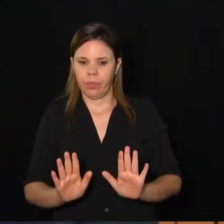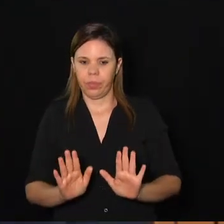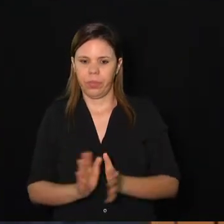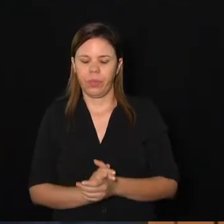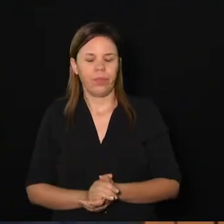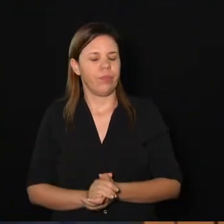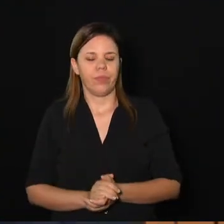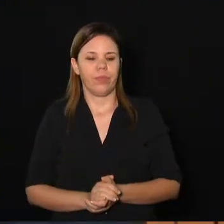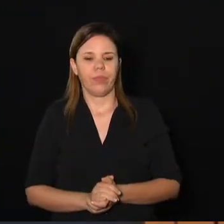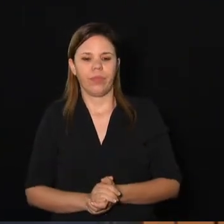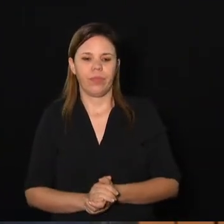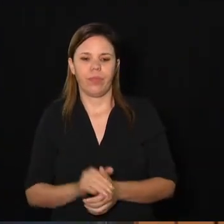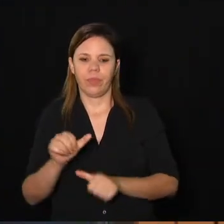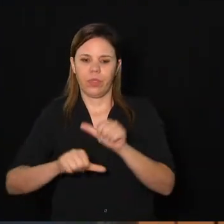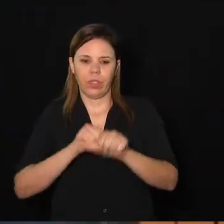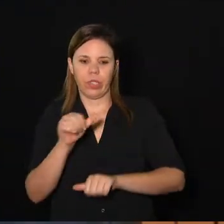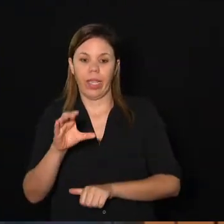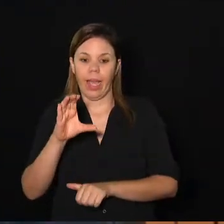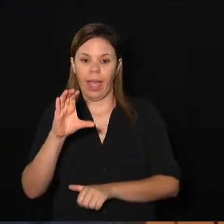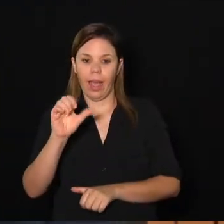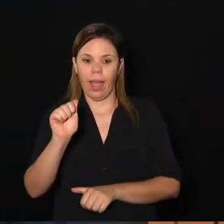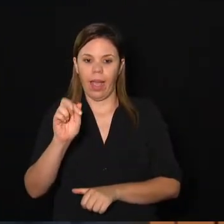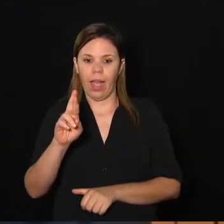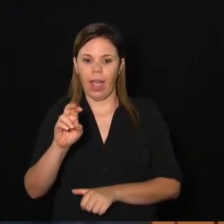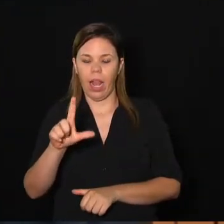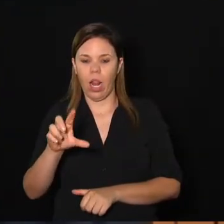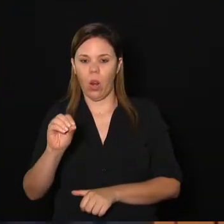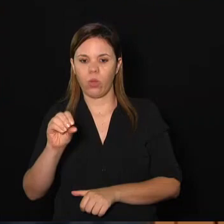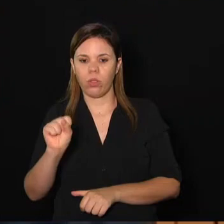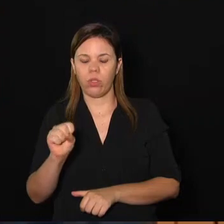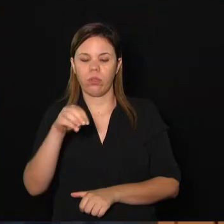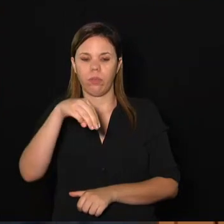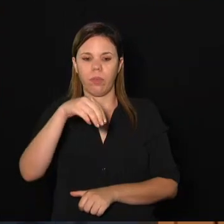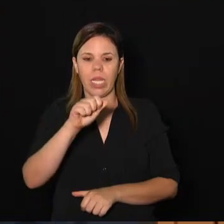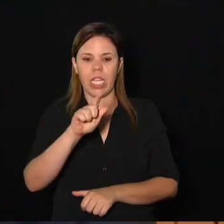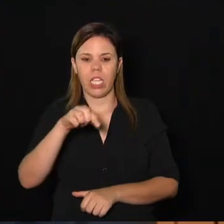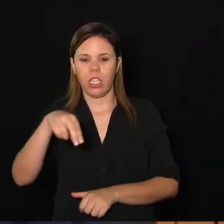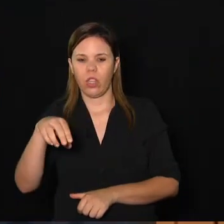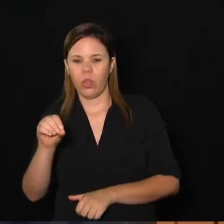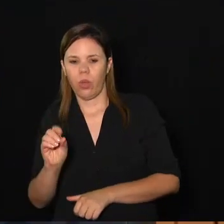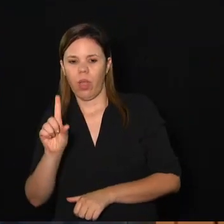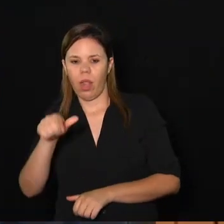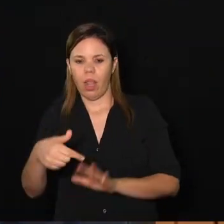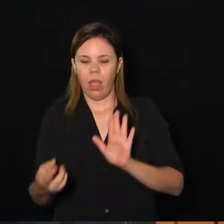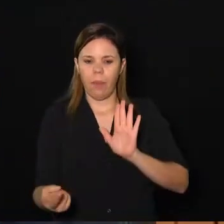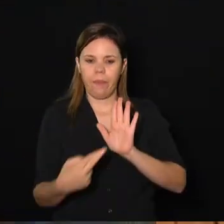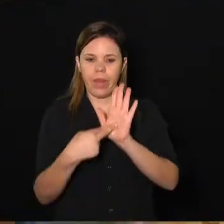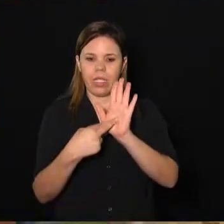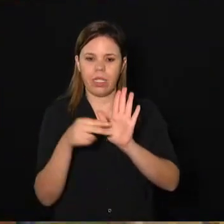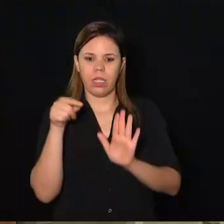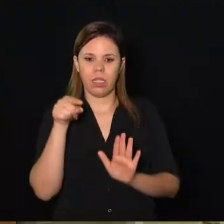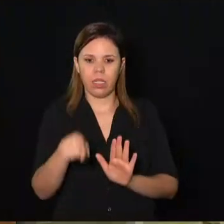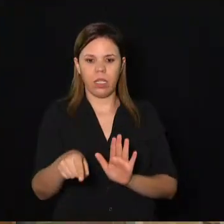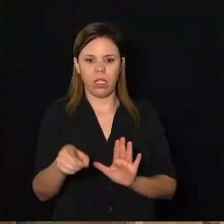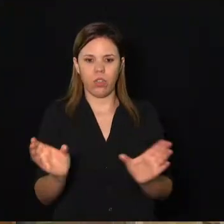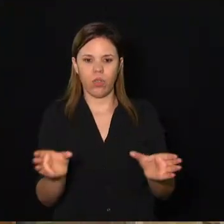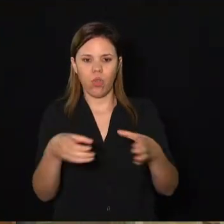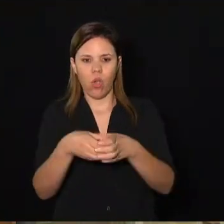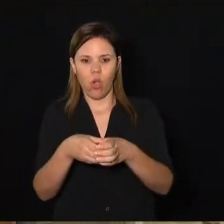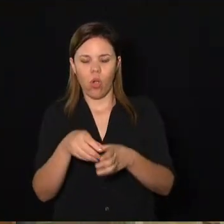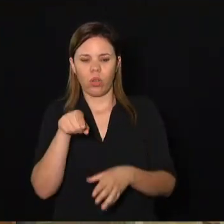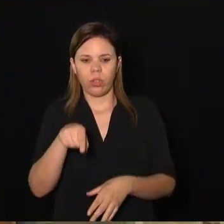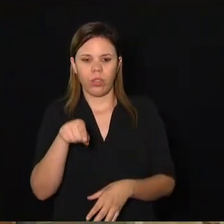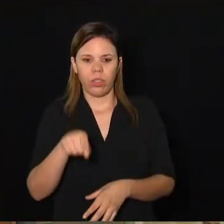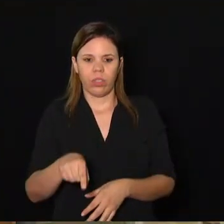o Carlos Carlos Magno não é doutor representando aqui o conselho brasileiro da oftalmologia o senhor também